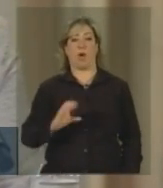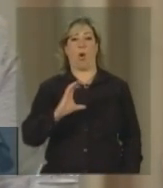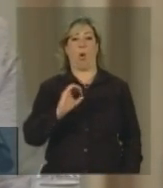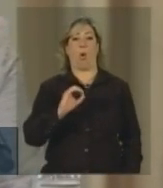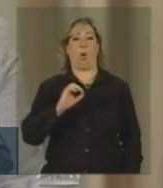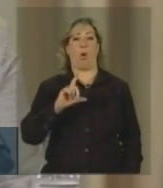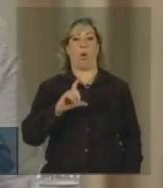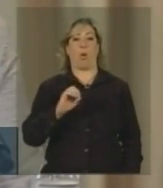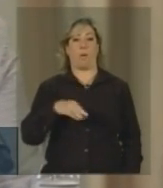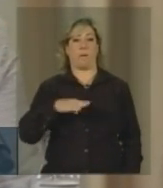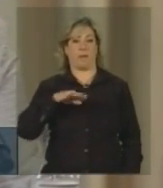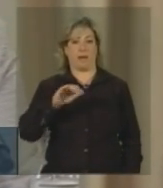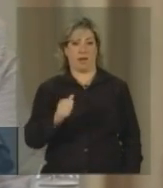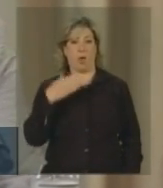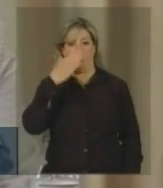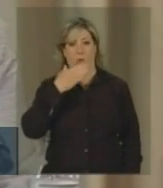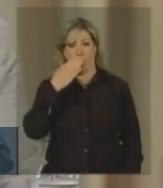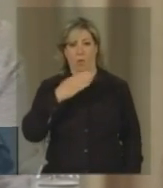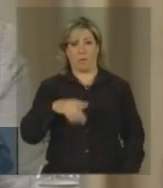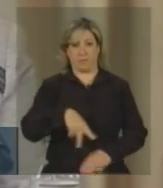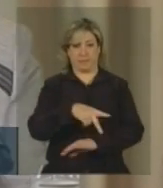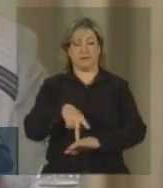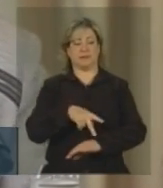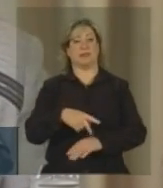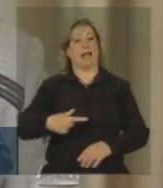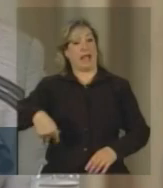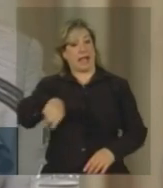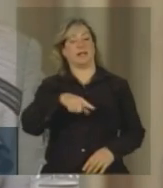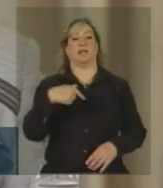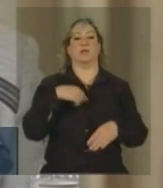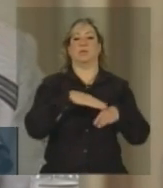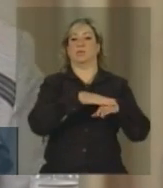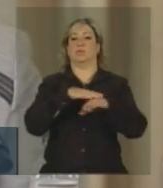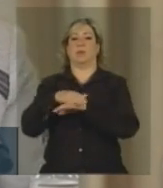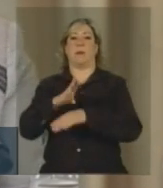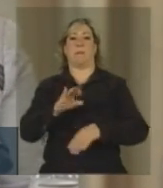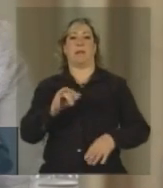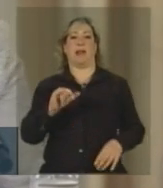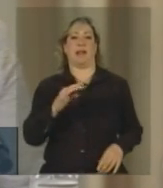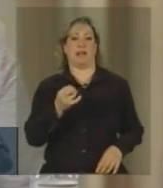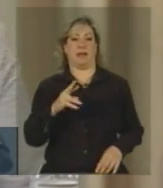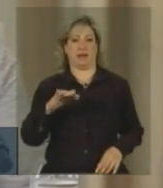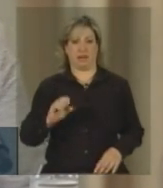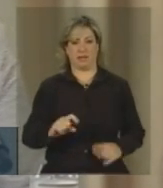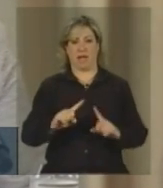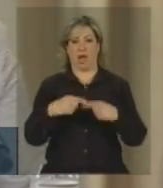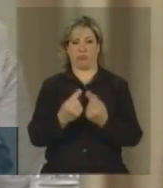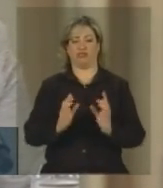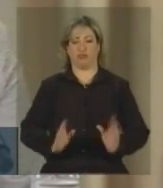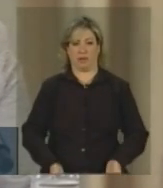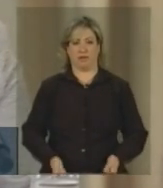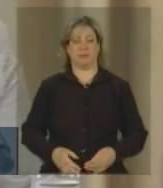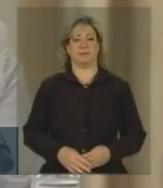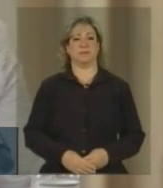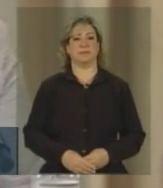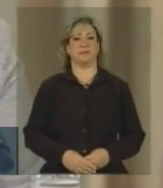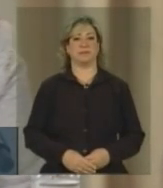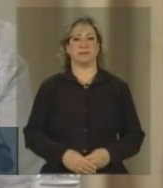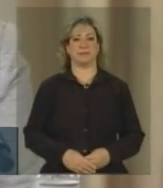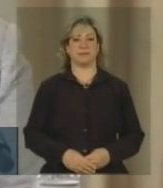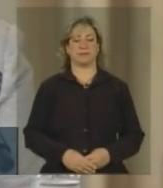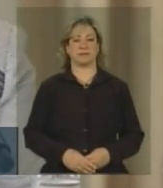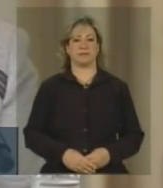Colômbia, Juan Manuel Santos. Foram com esses as bilaterais. Vamos lá? Quem é o primeiro?